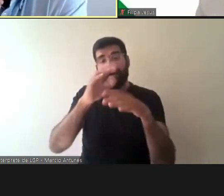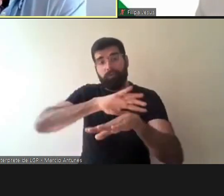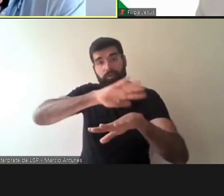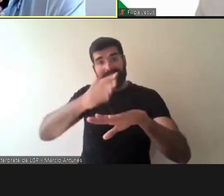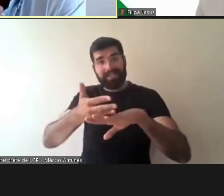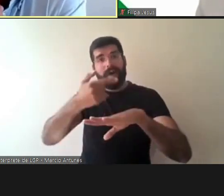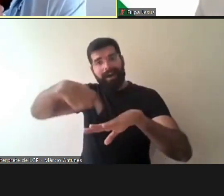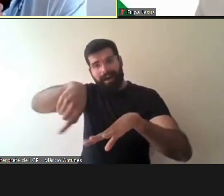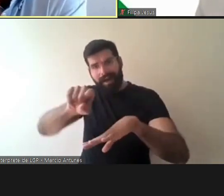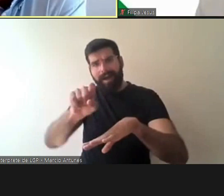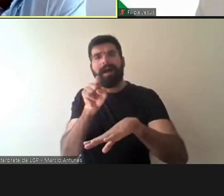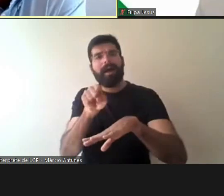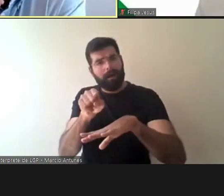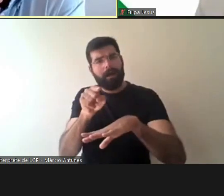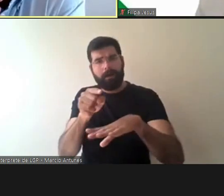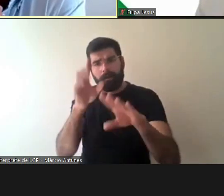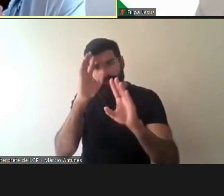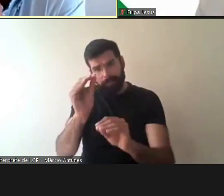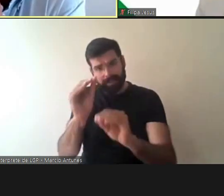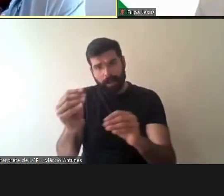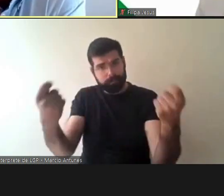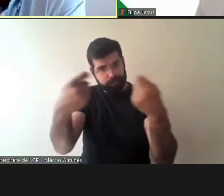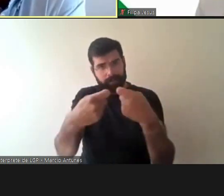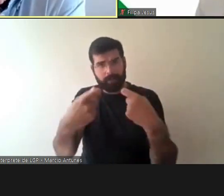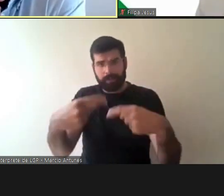formativa que temos a esse nível.